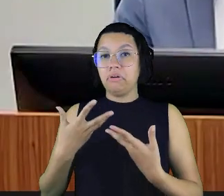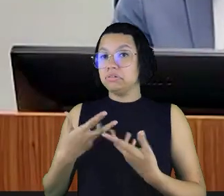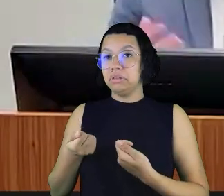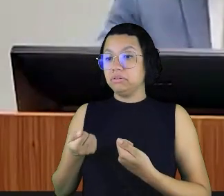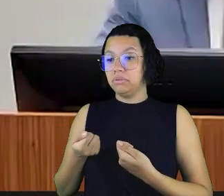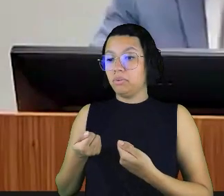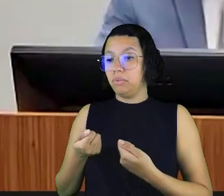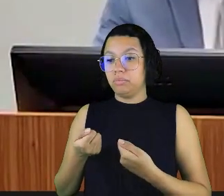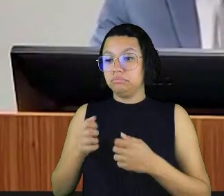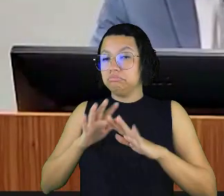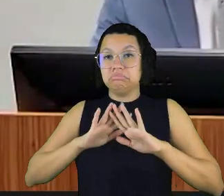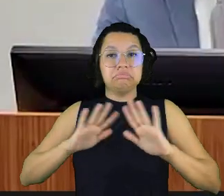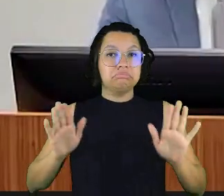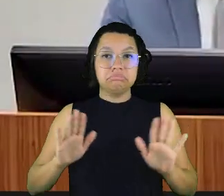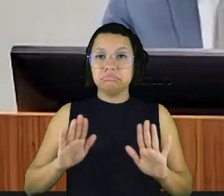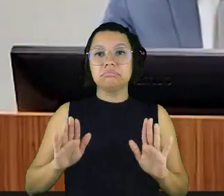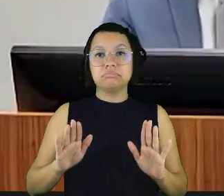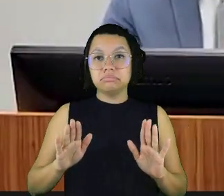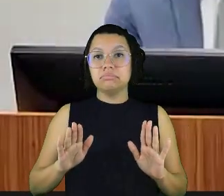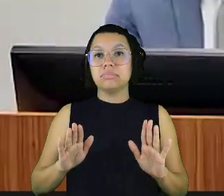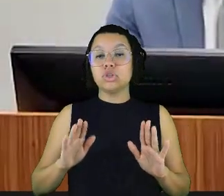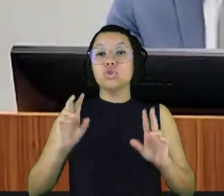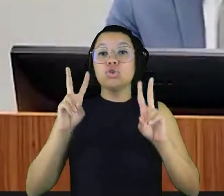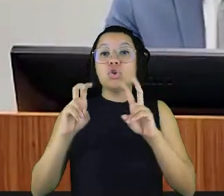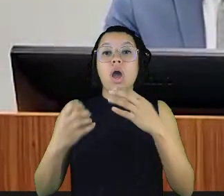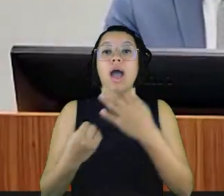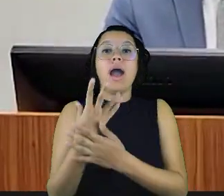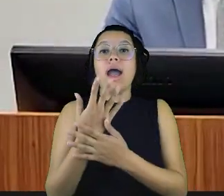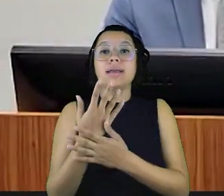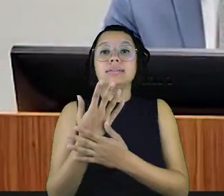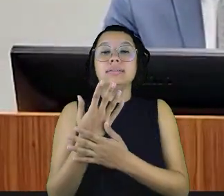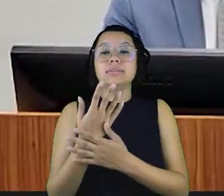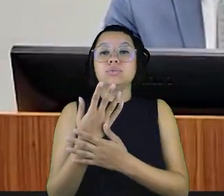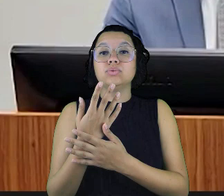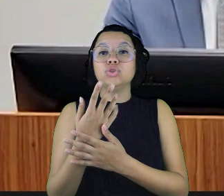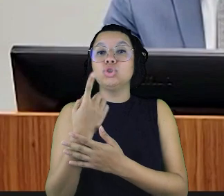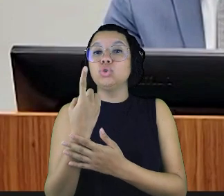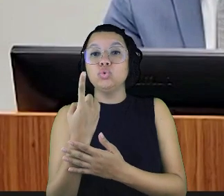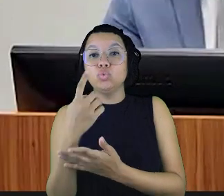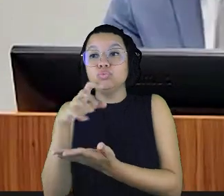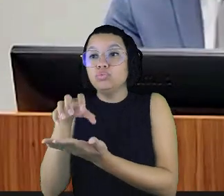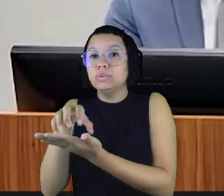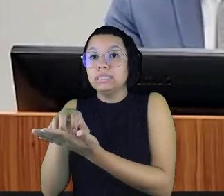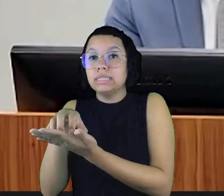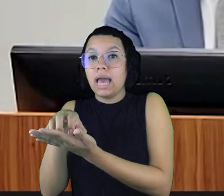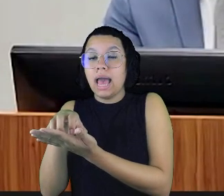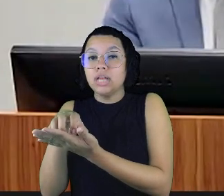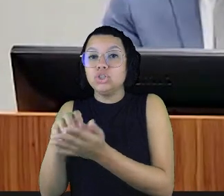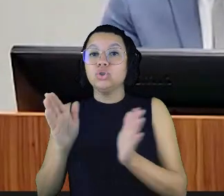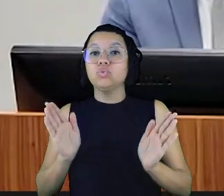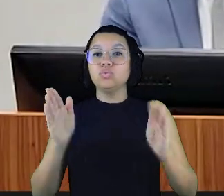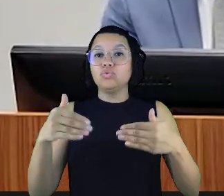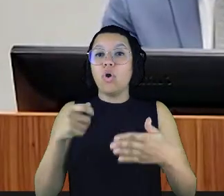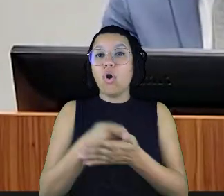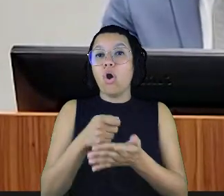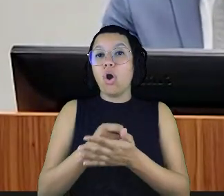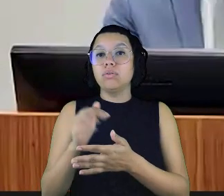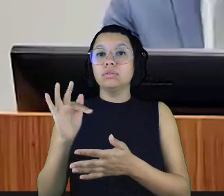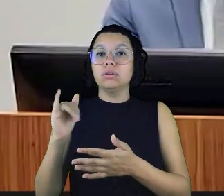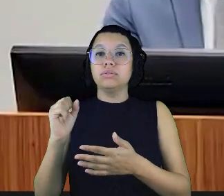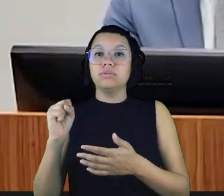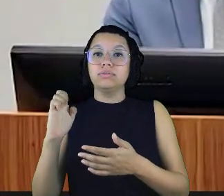nenhuma sobre a criação de pelo menos uma unidade no Fórum de Execução Fiscal que fosse especializada num